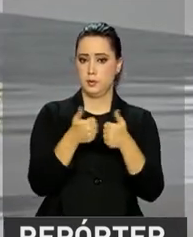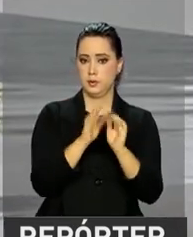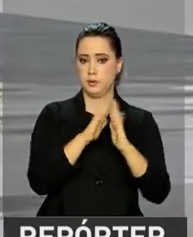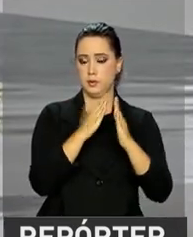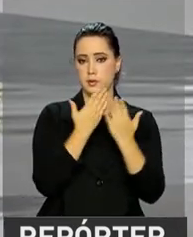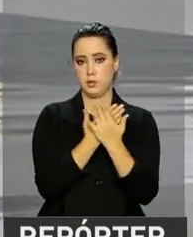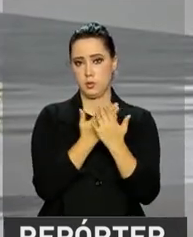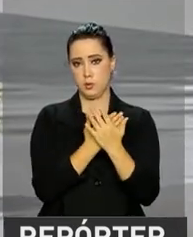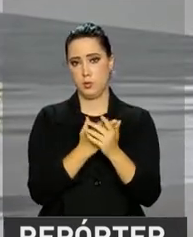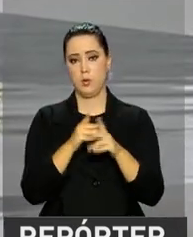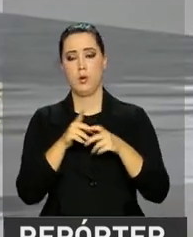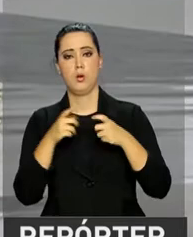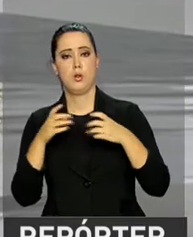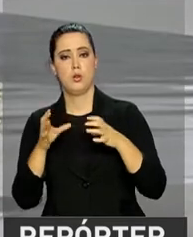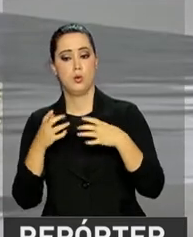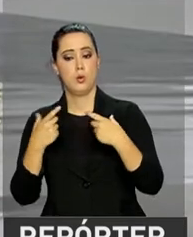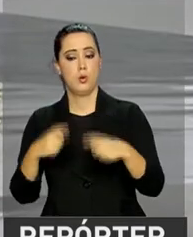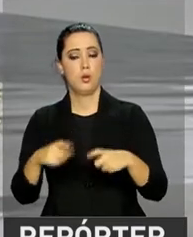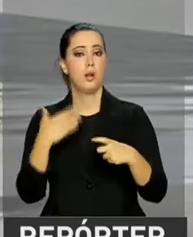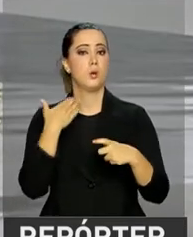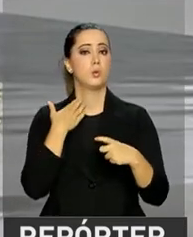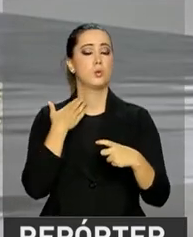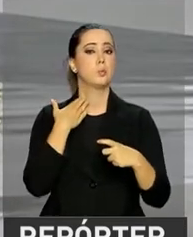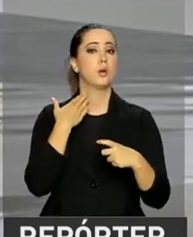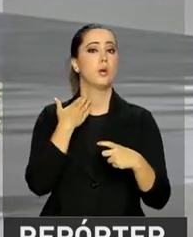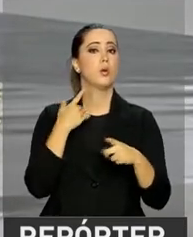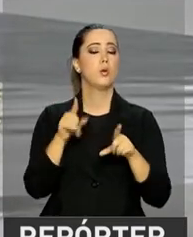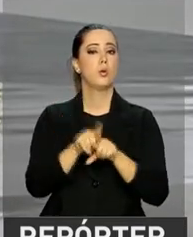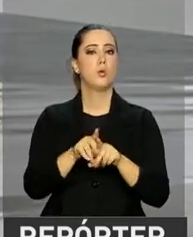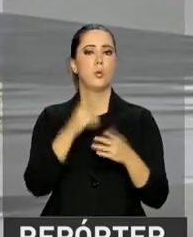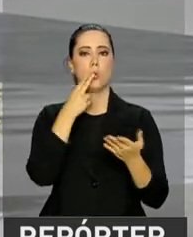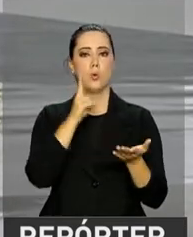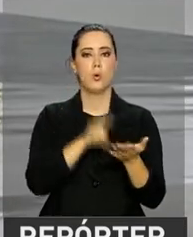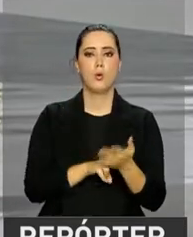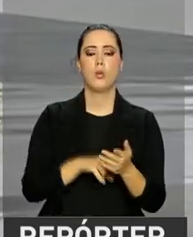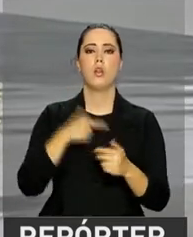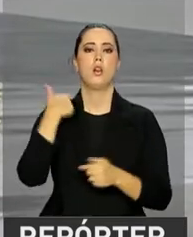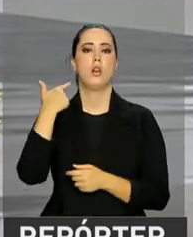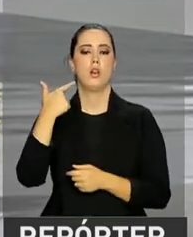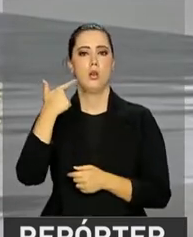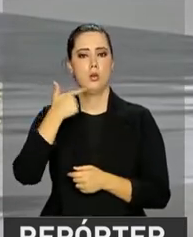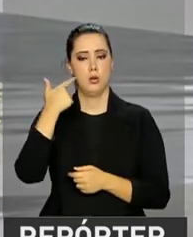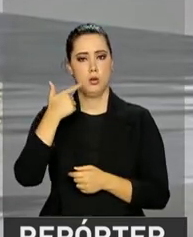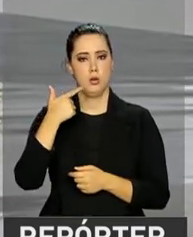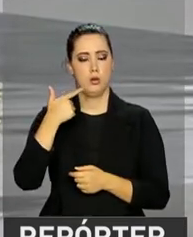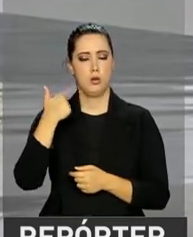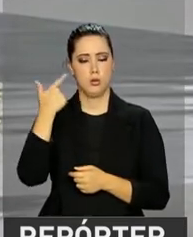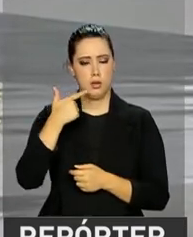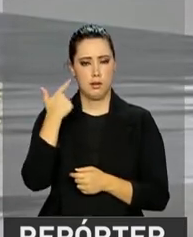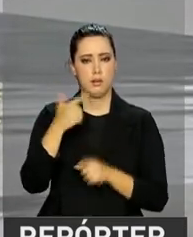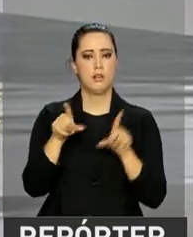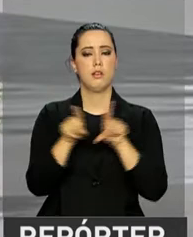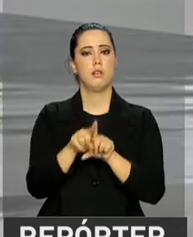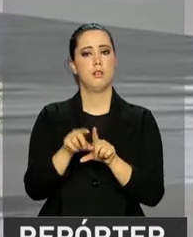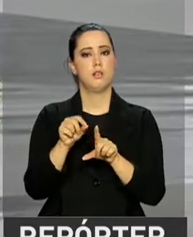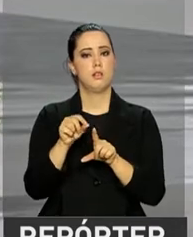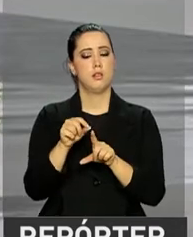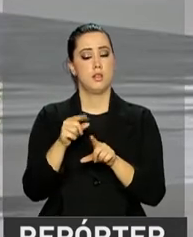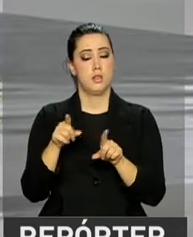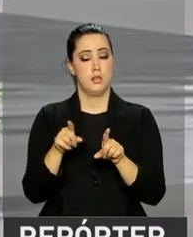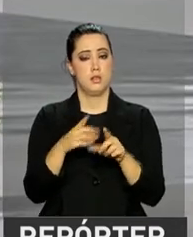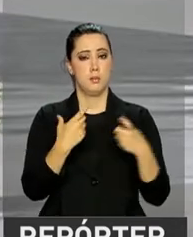escolas agências bancárias e dos correios além de lotéricas e pontos de ônibus as mudanças também